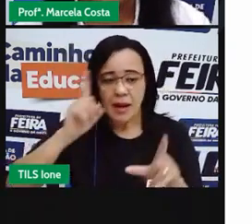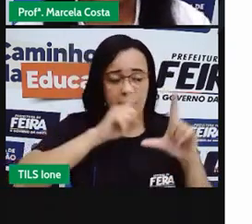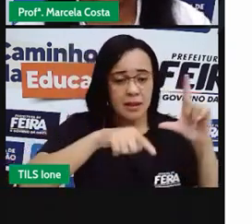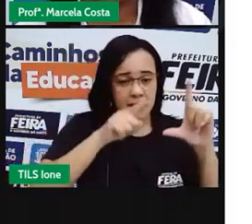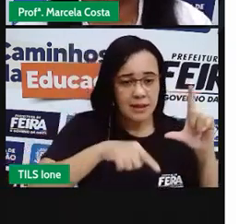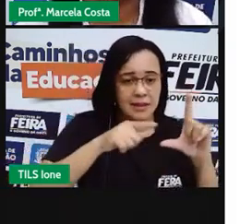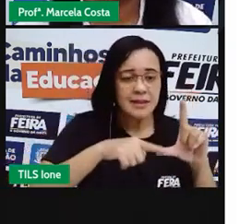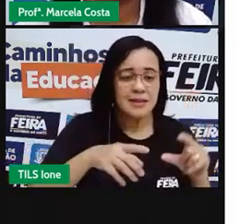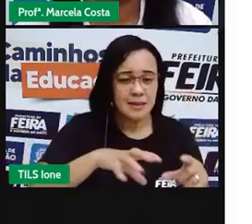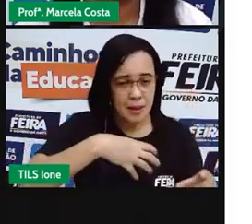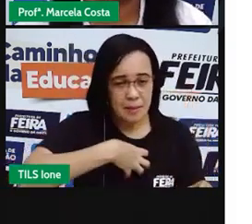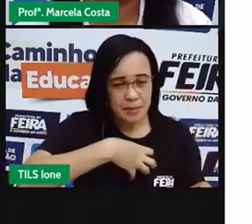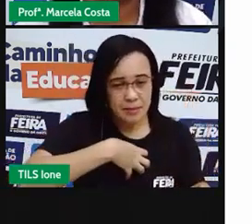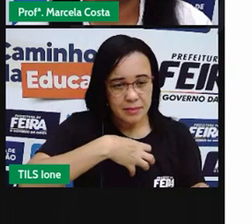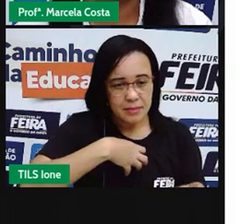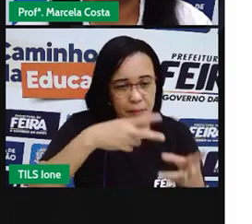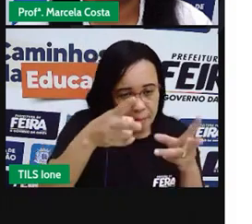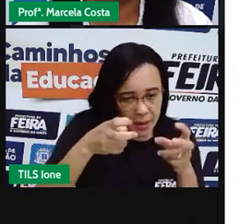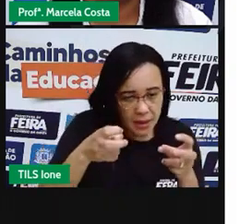letras?